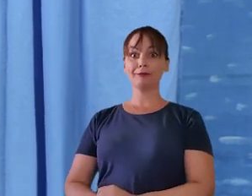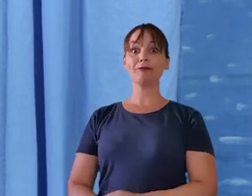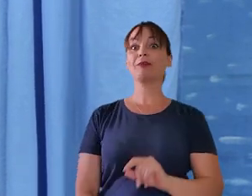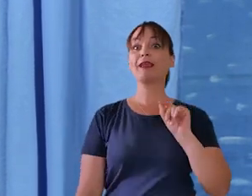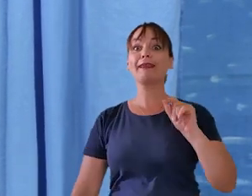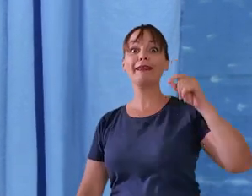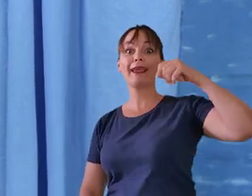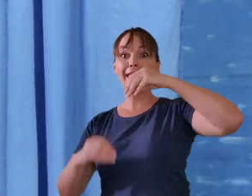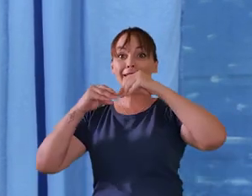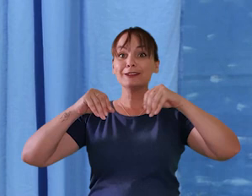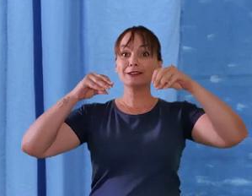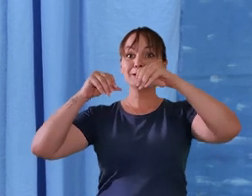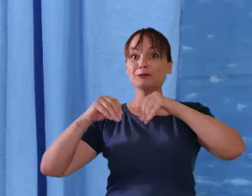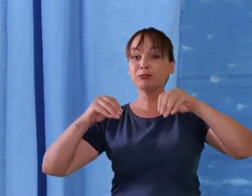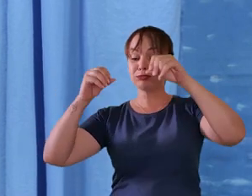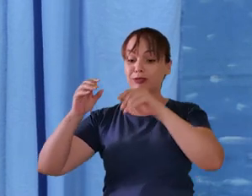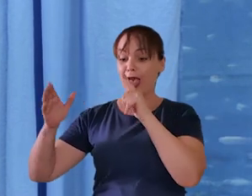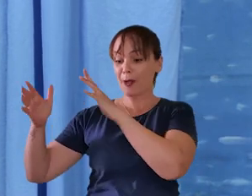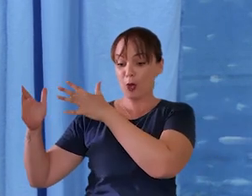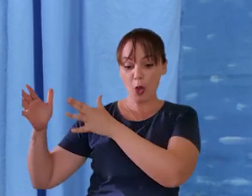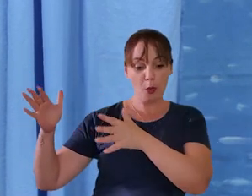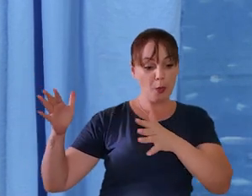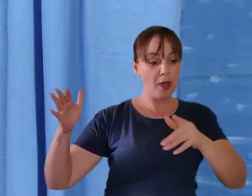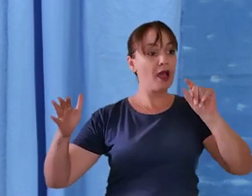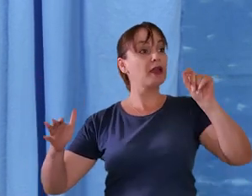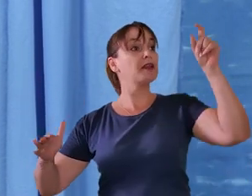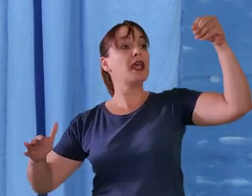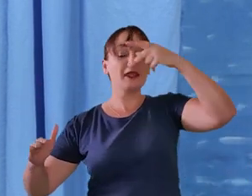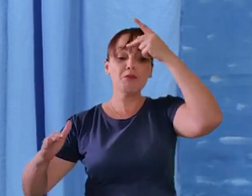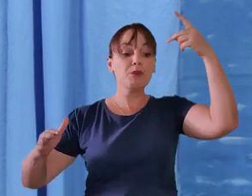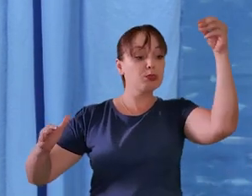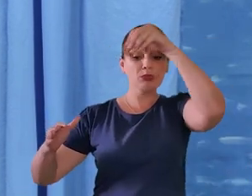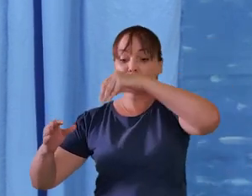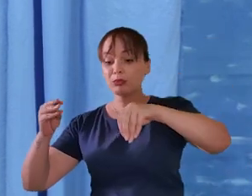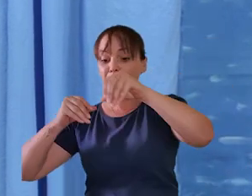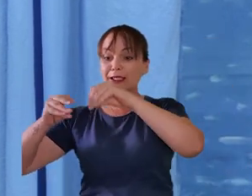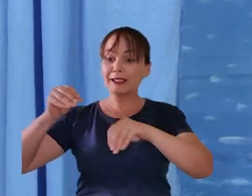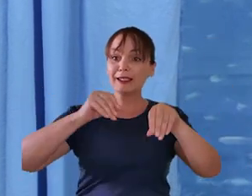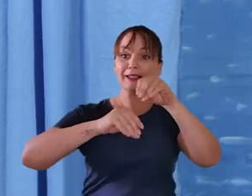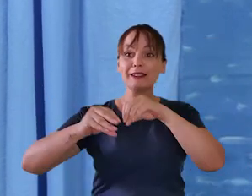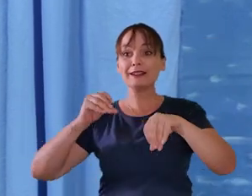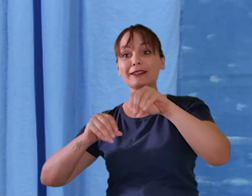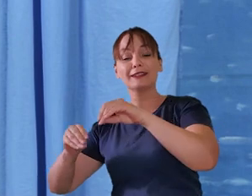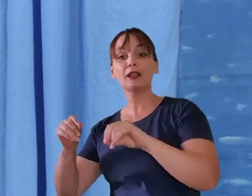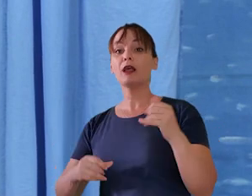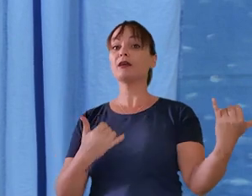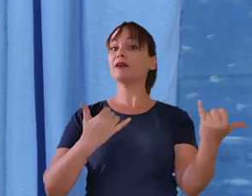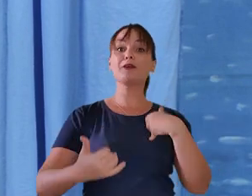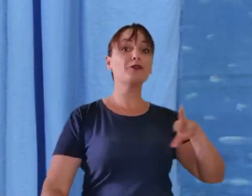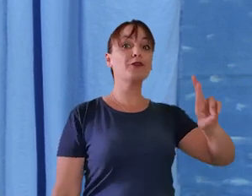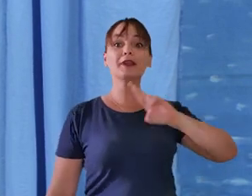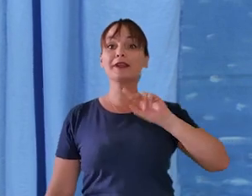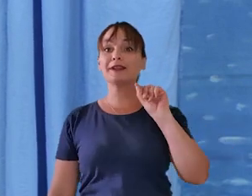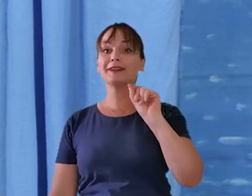Quem temperou o mar? Quem temperou o mar? Diga, vamos, menino, quem